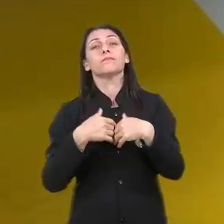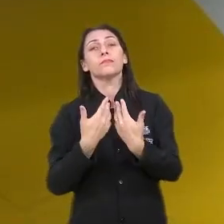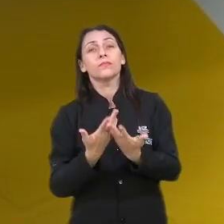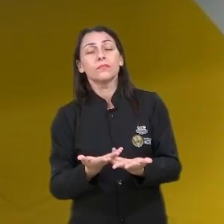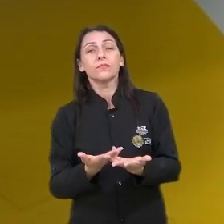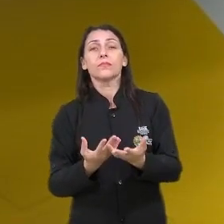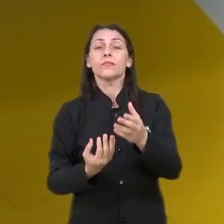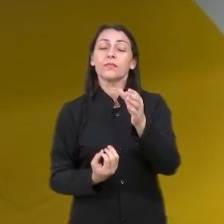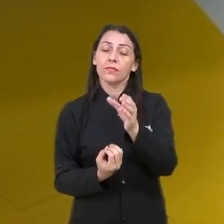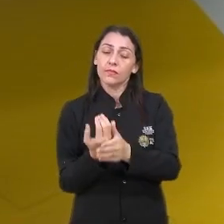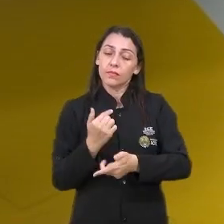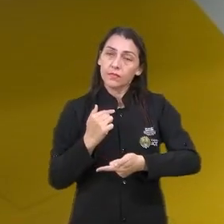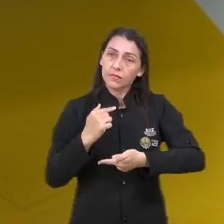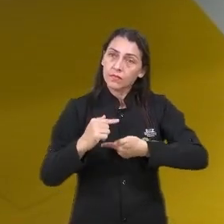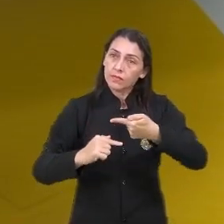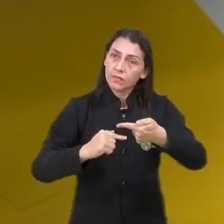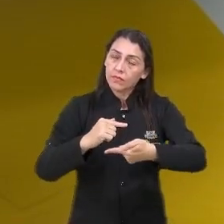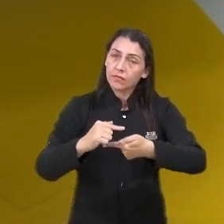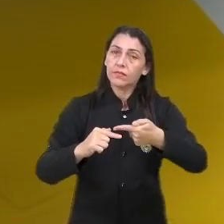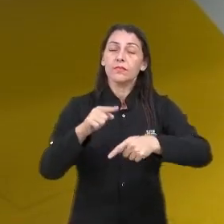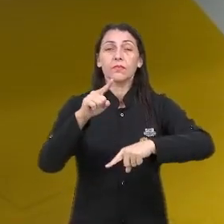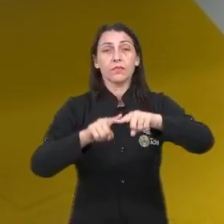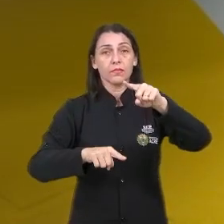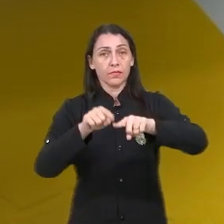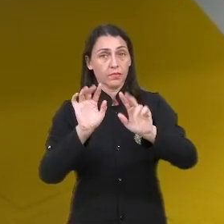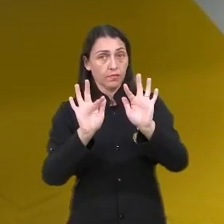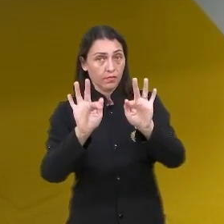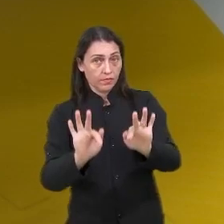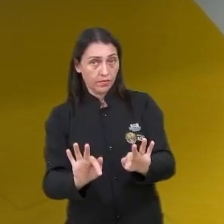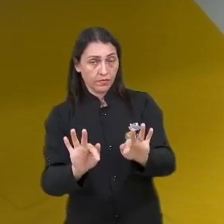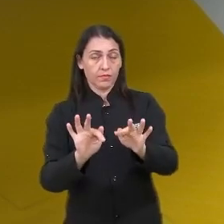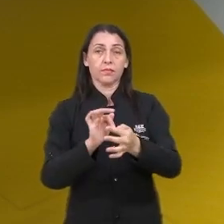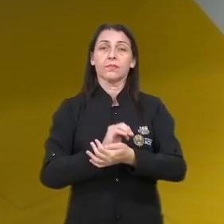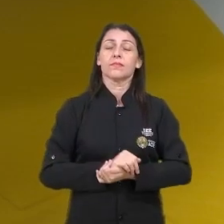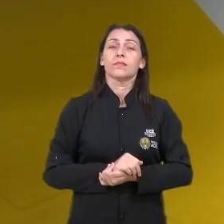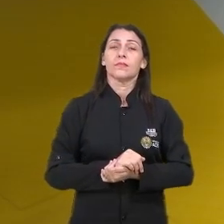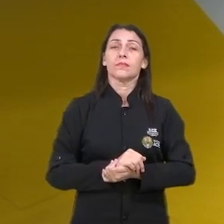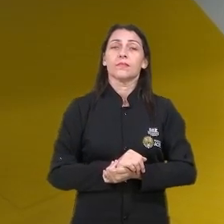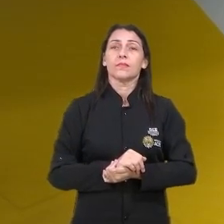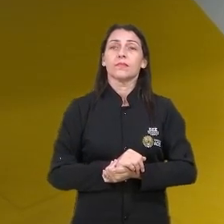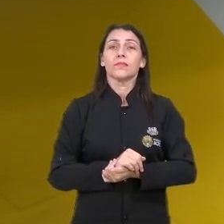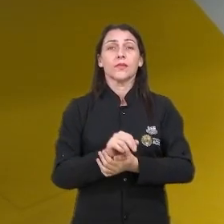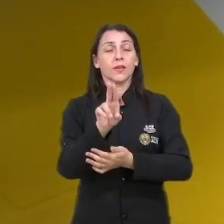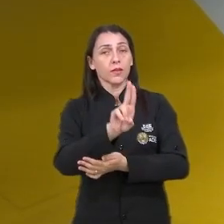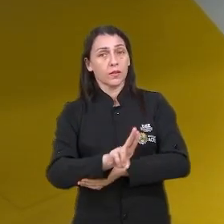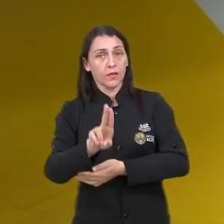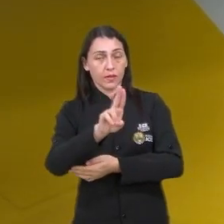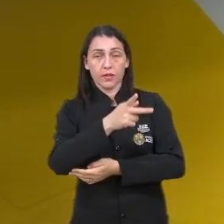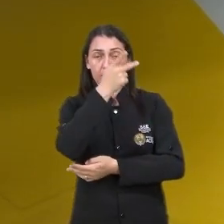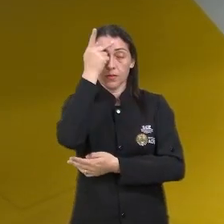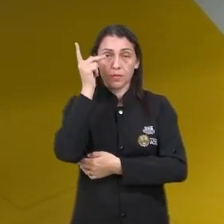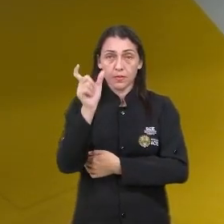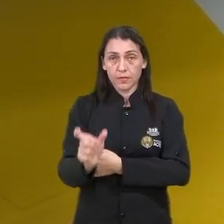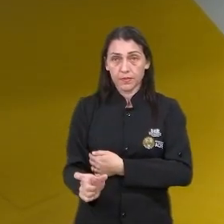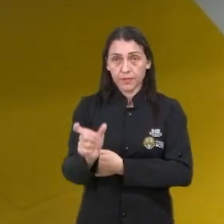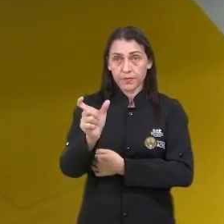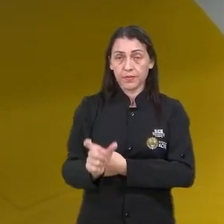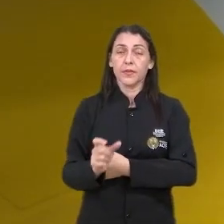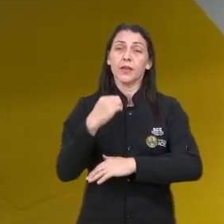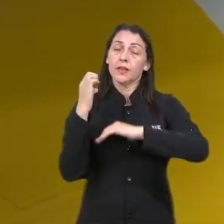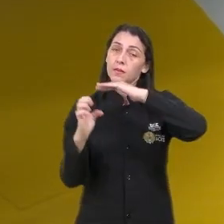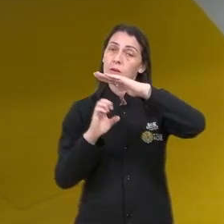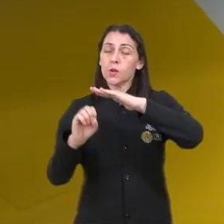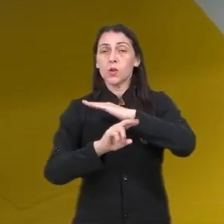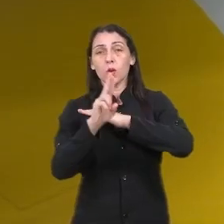transformar a matéria-prima em produto final, que vai ser consumido pelas pessoas, pelas